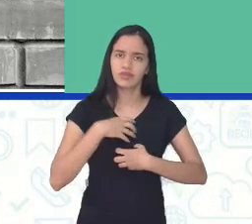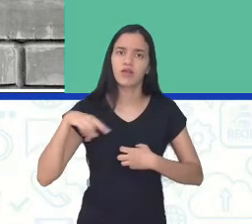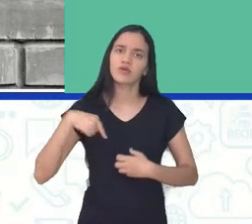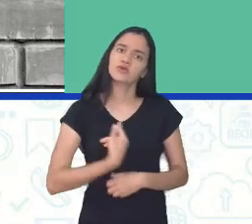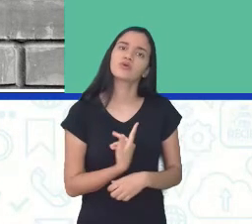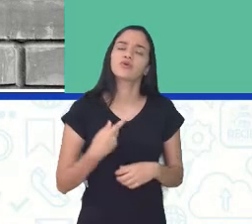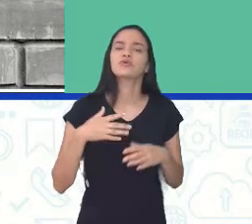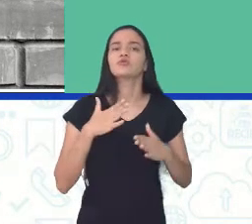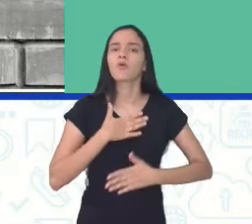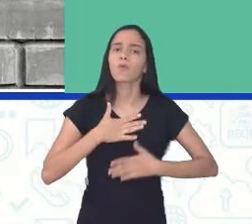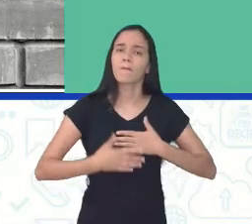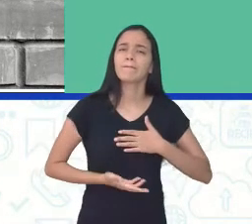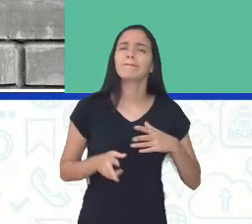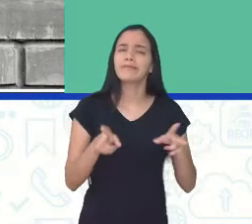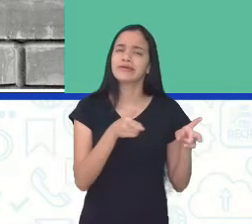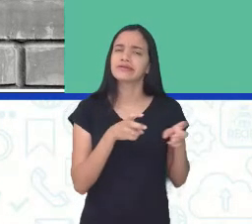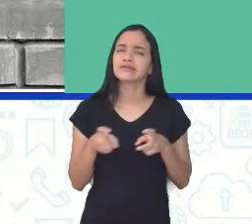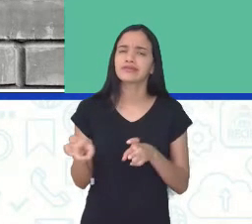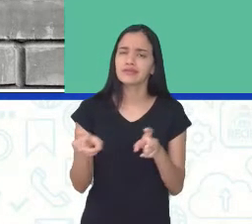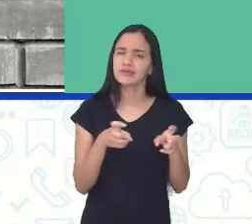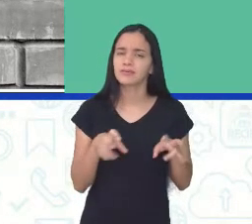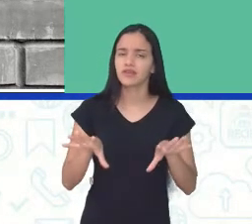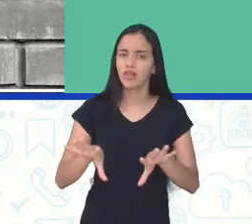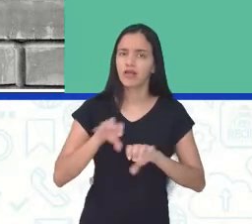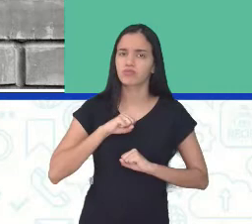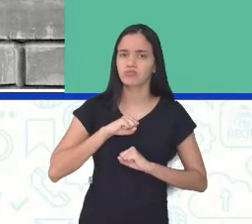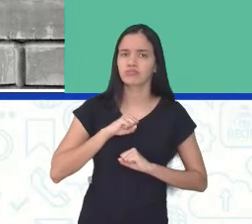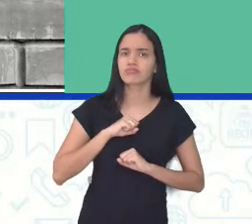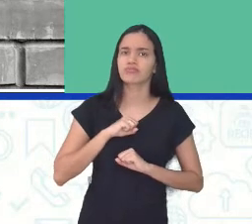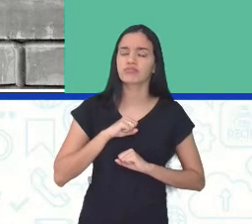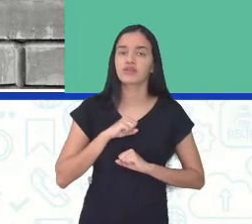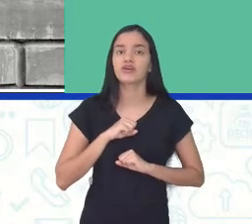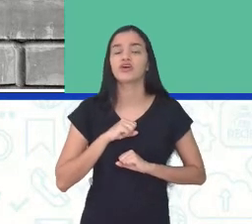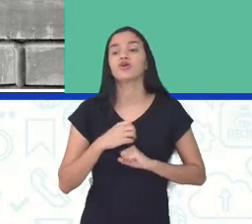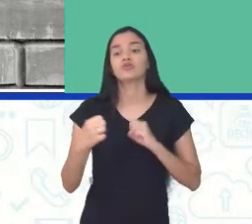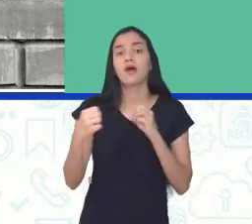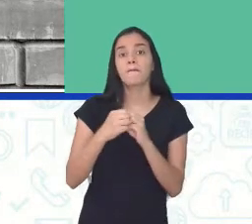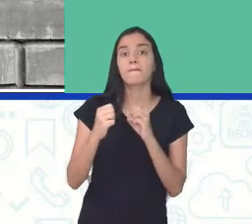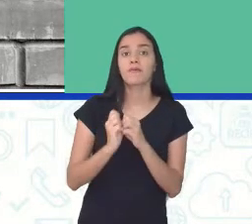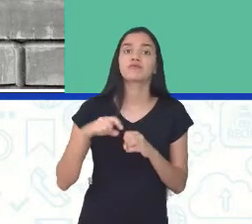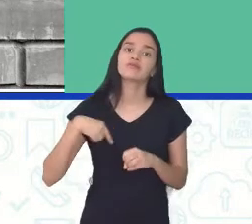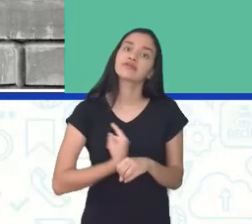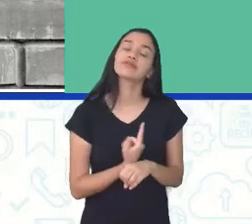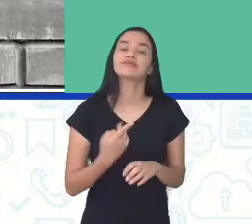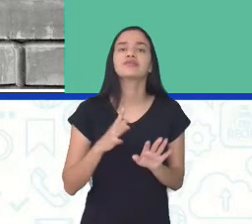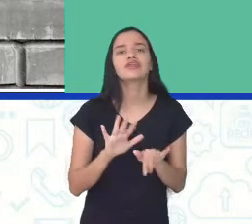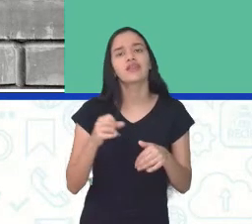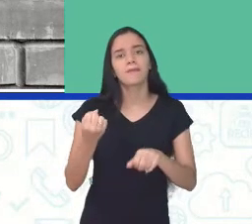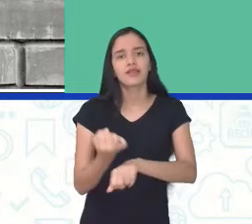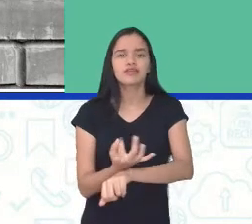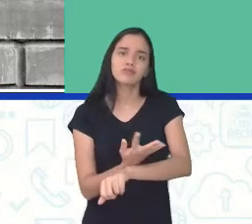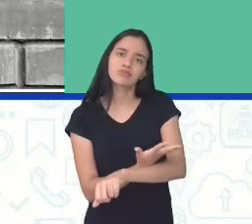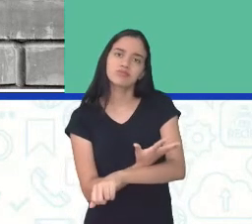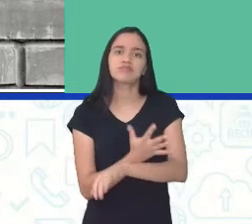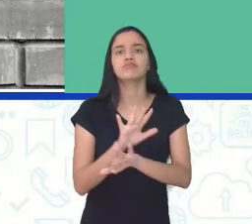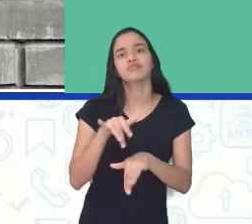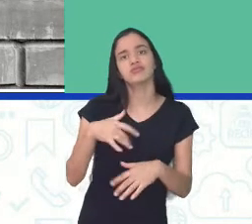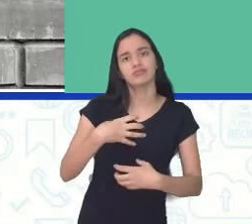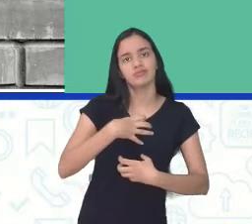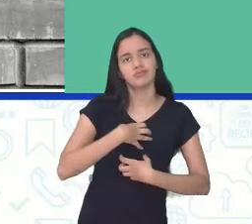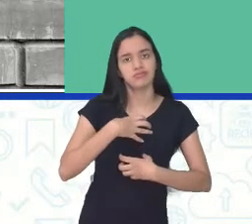nosso corpo pode perceber tudo que está à nossa volta. E, de acordo com as sensações, decide o que